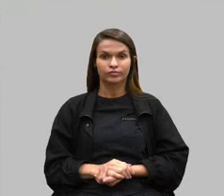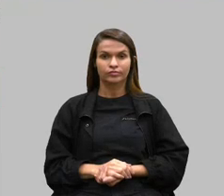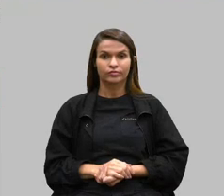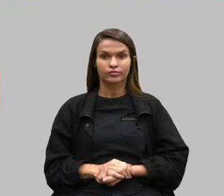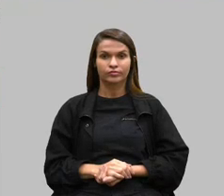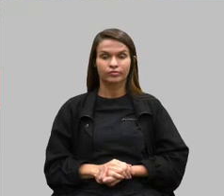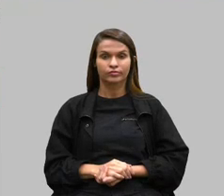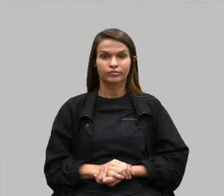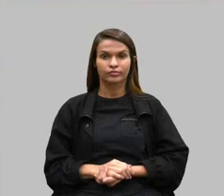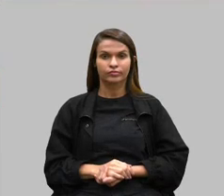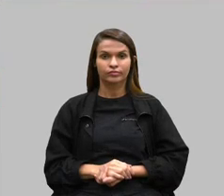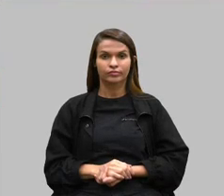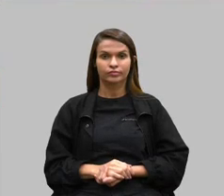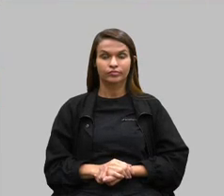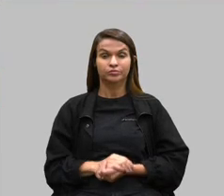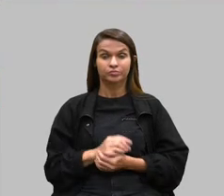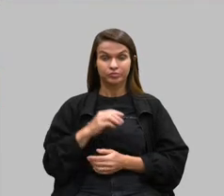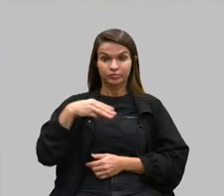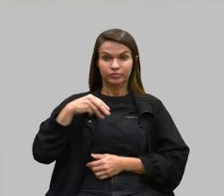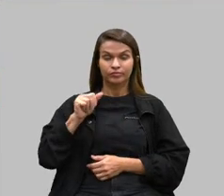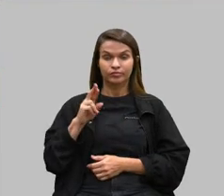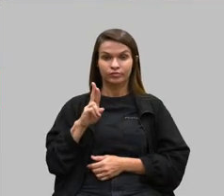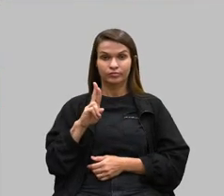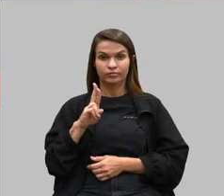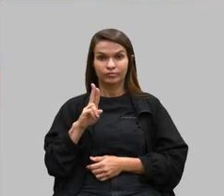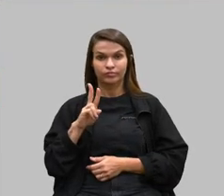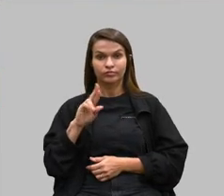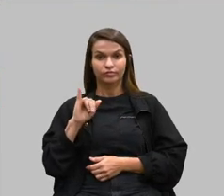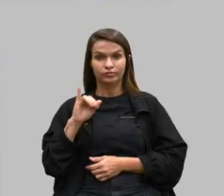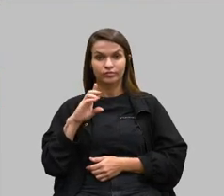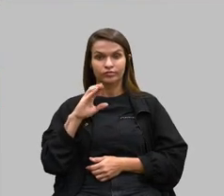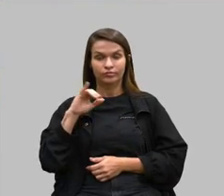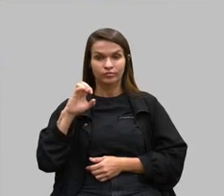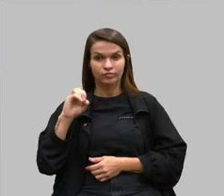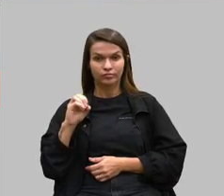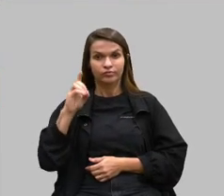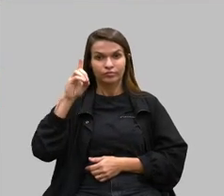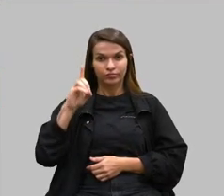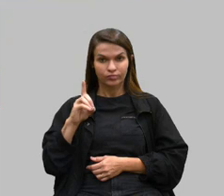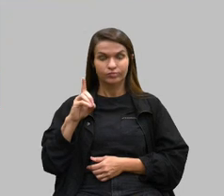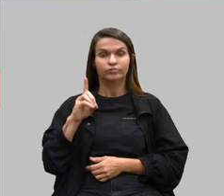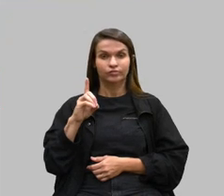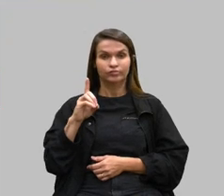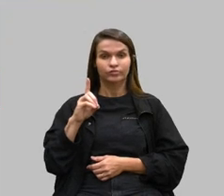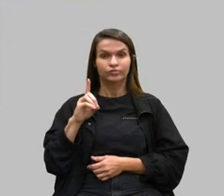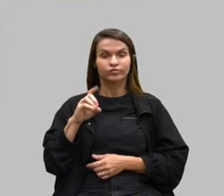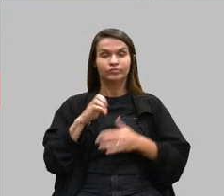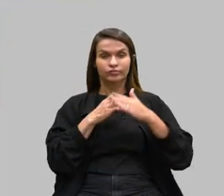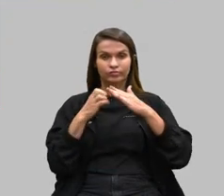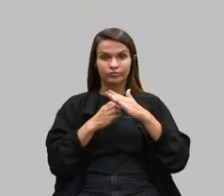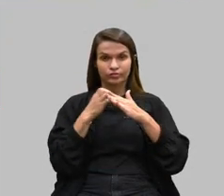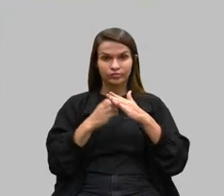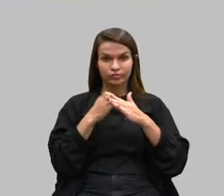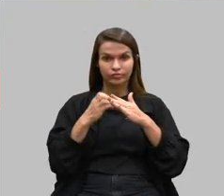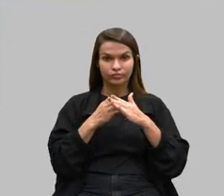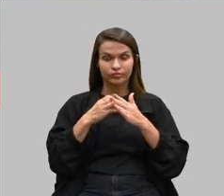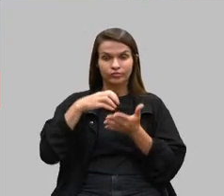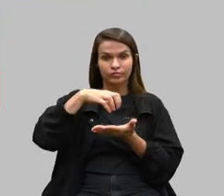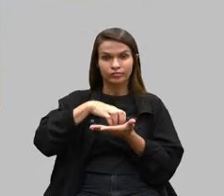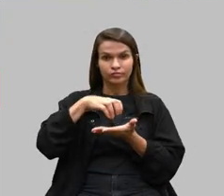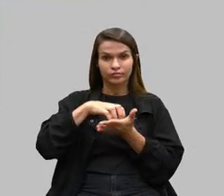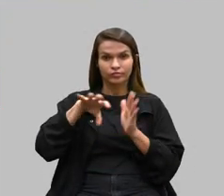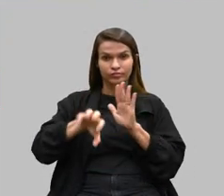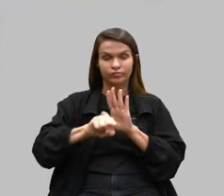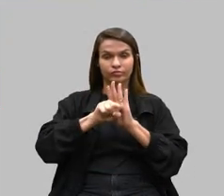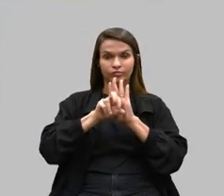ANTT Maurício Ferreira Vanderley diretor da Audi Porto Ferrovia unidade de auditoria